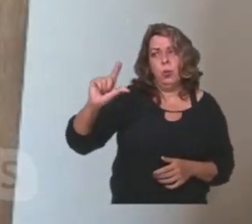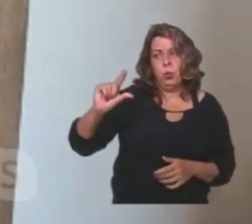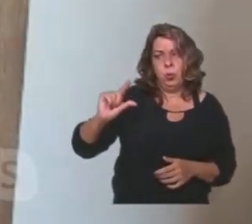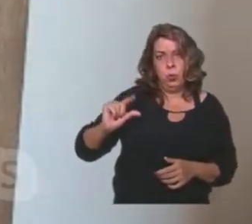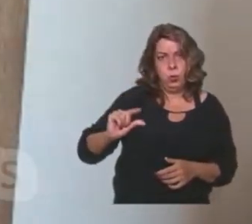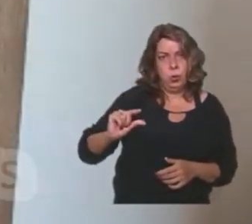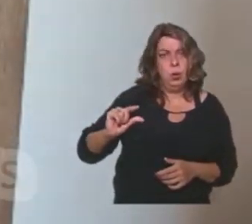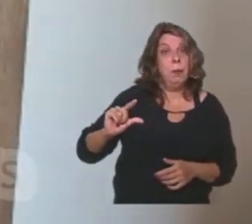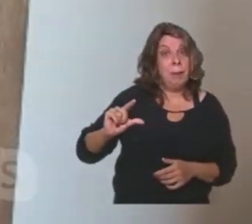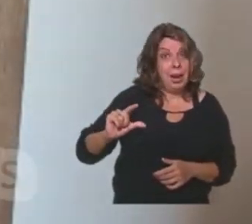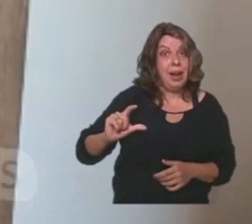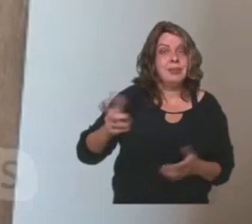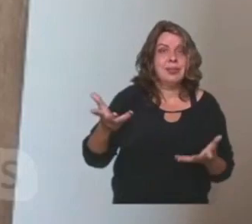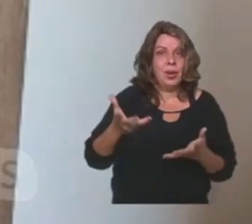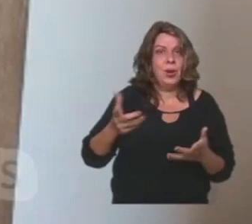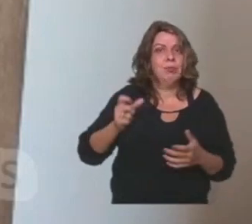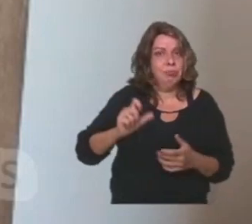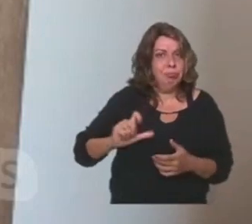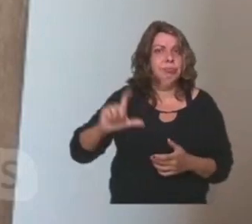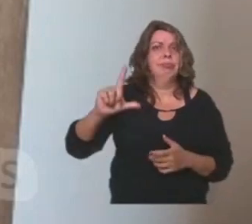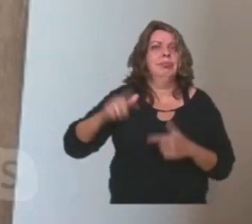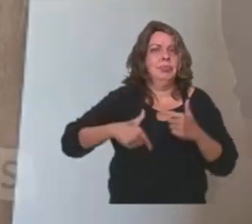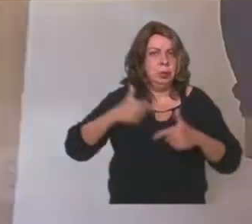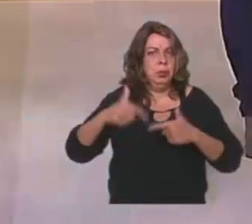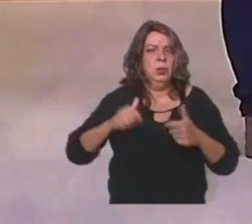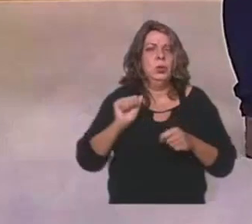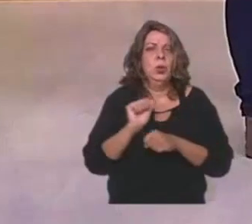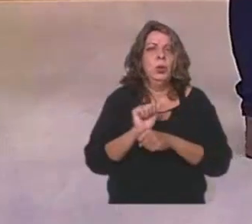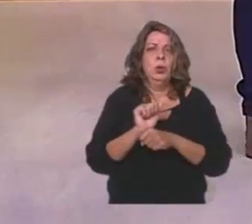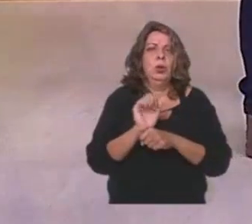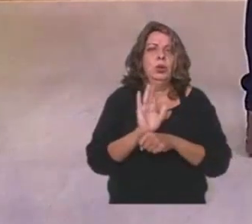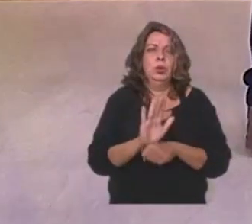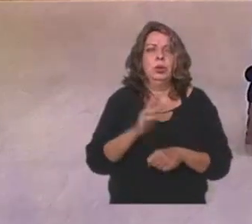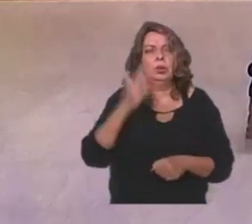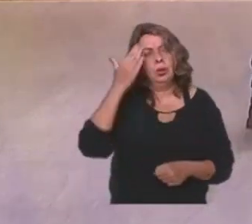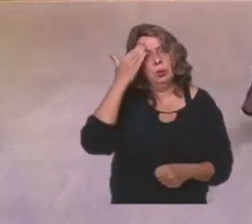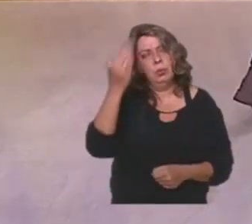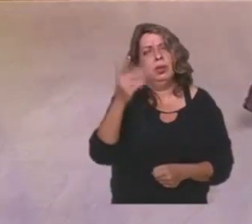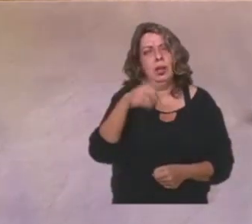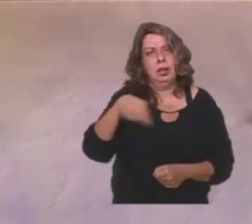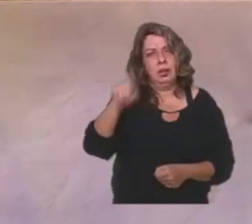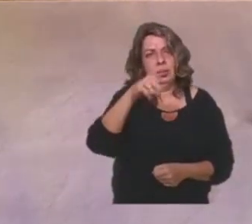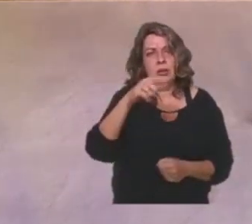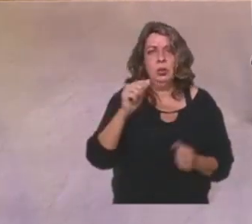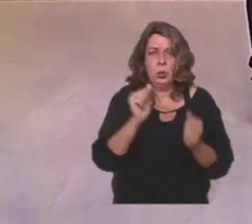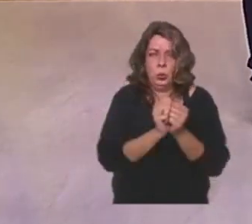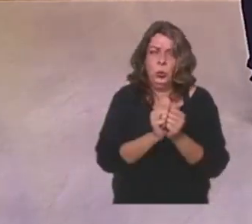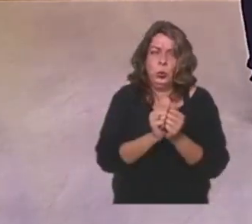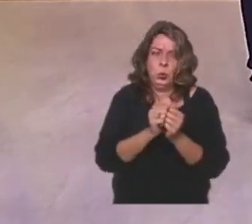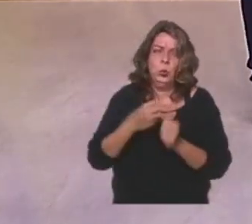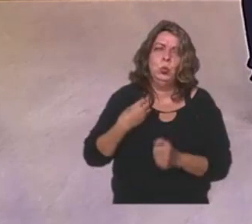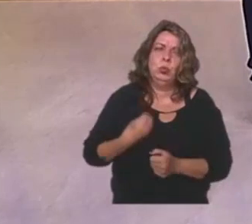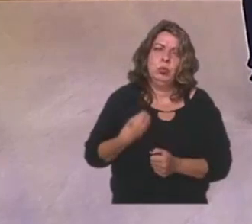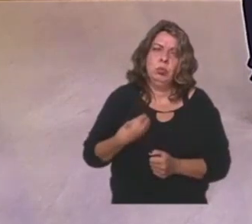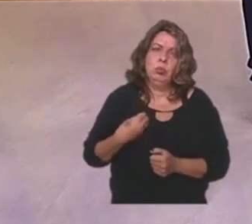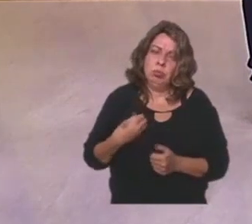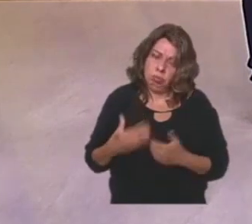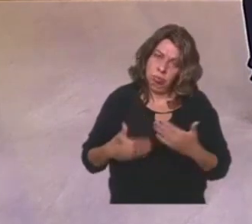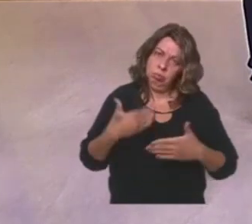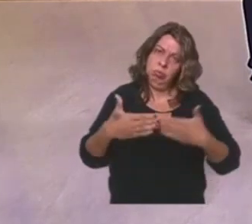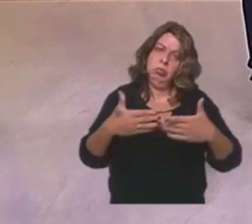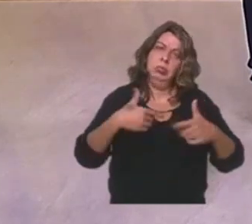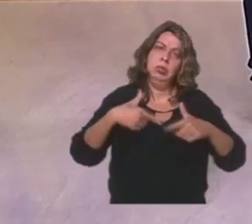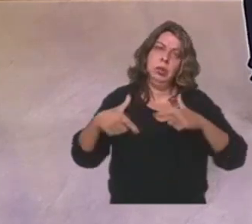continuamos a assistência em virtude da parceria do Cajucap. Maravilha, Ula. Obrigado mesmo por sua participação conosco aqui. Muito obrigada. Sigam com esse